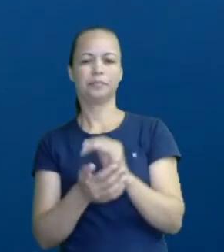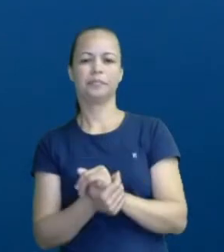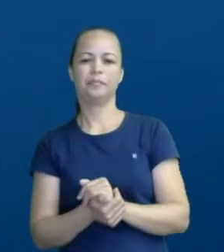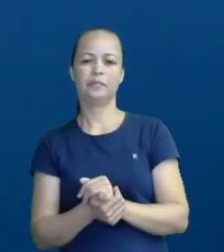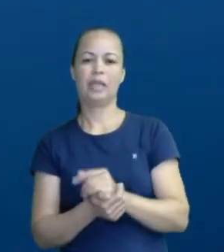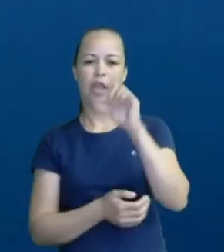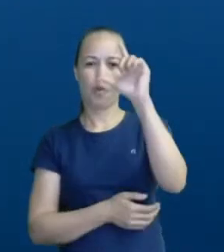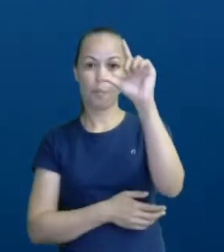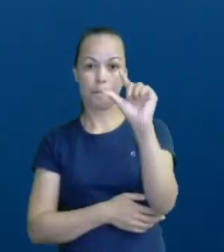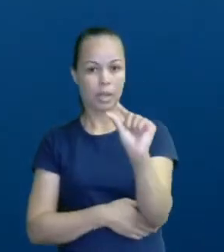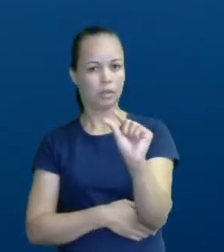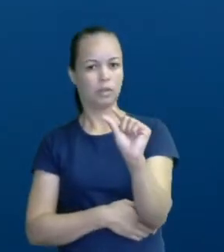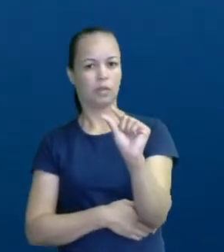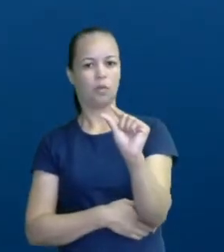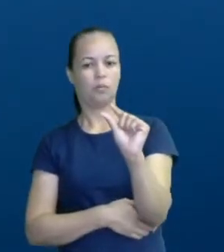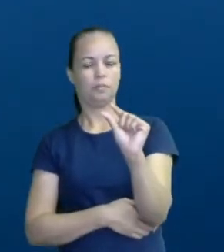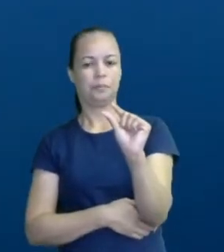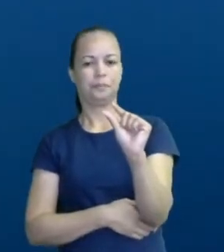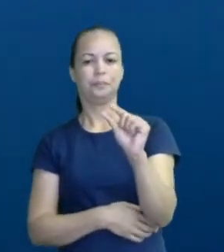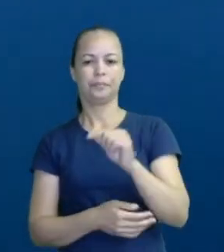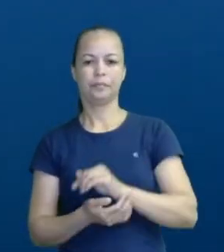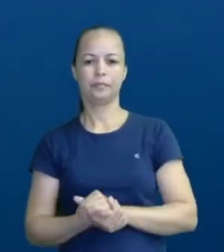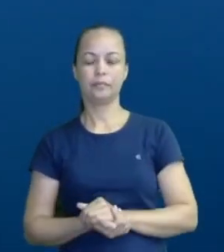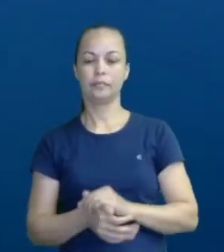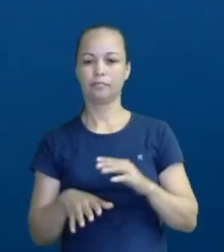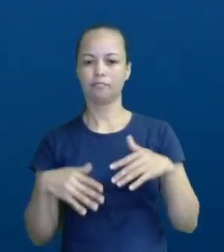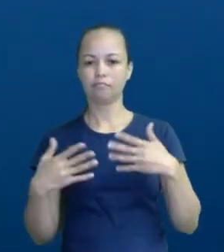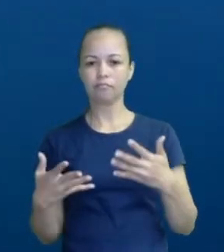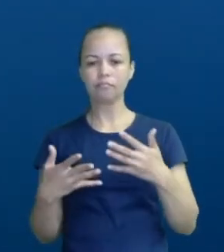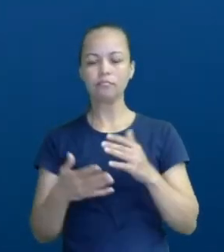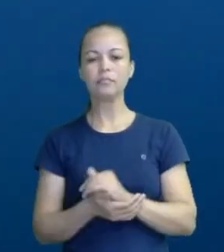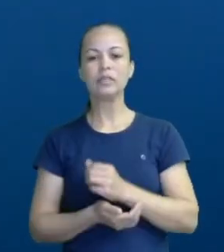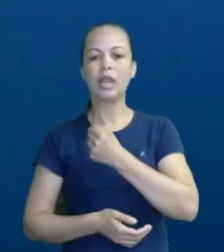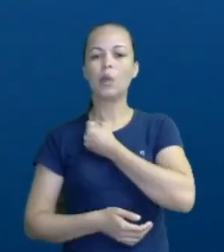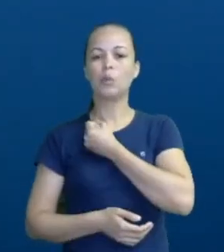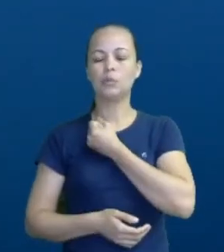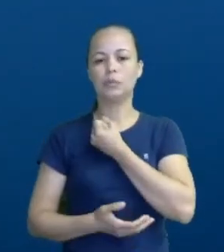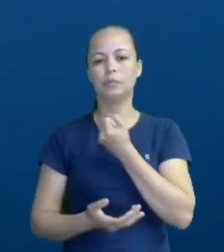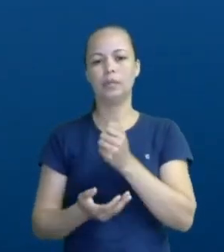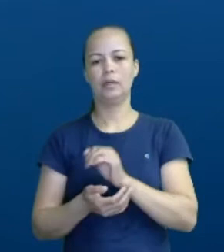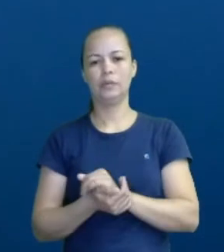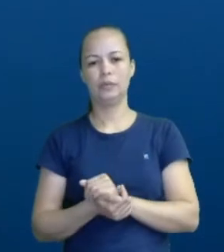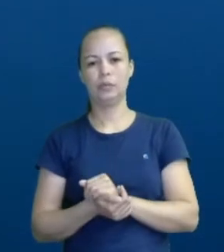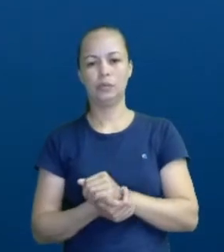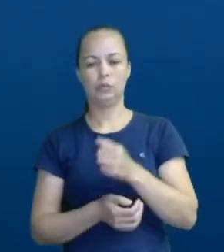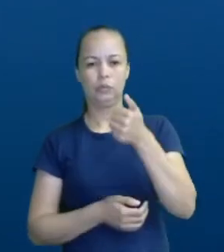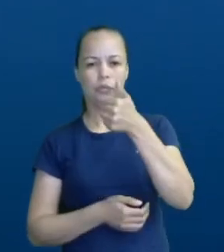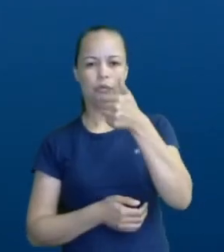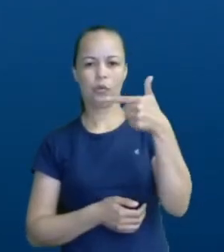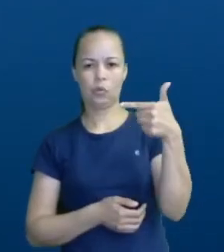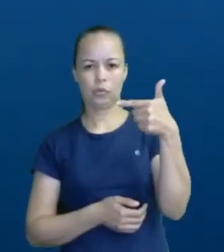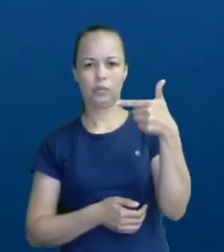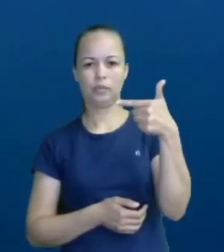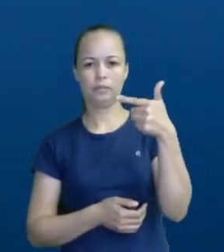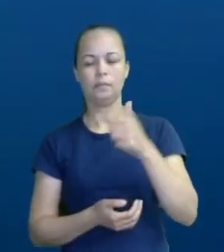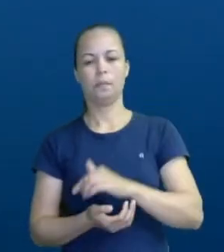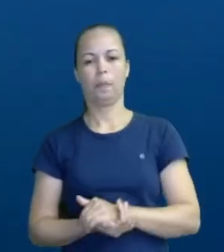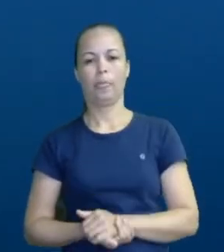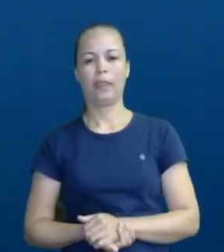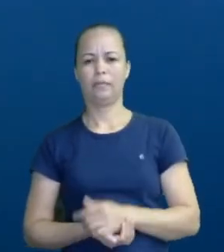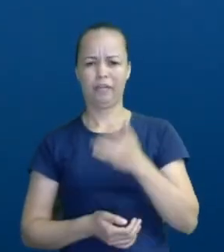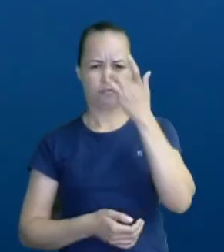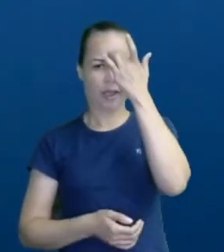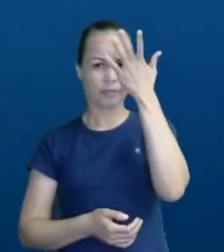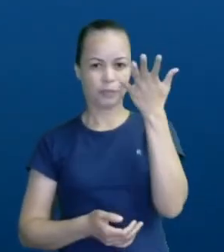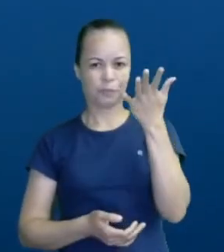o menor, tá, gente? Isso é o número 12. Muito bem, então é